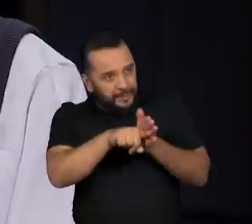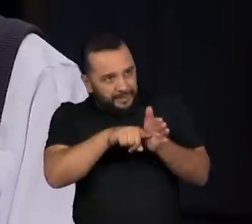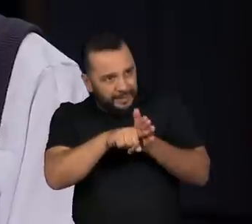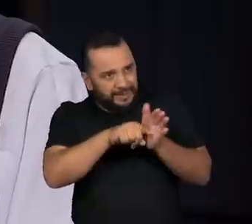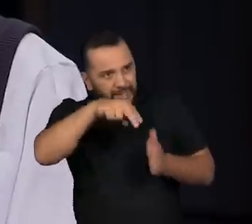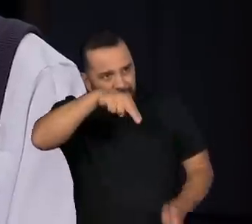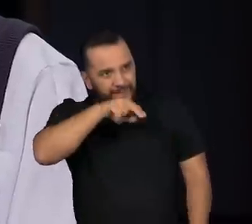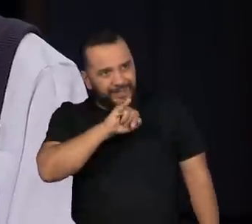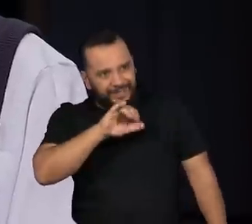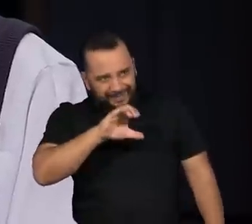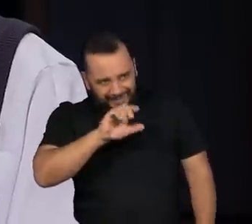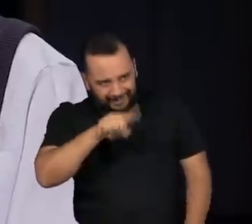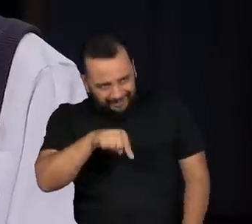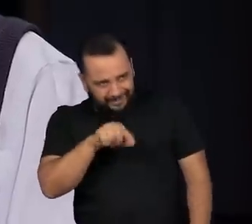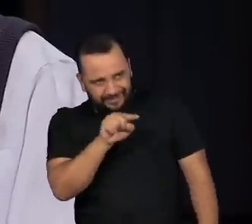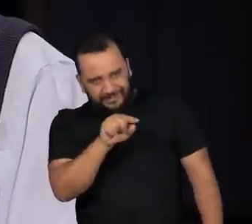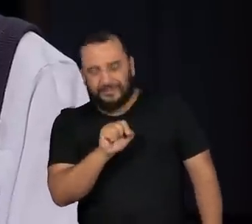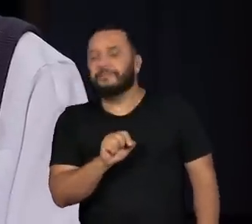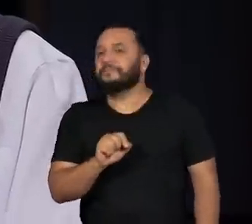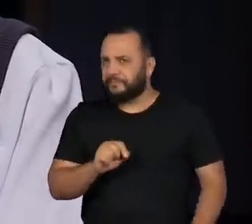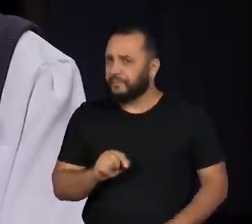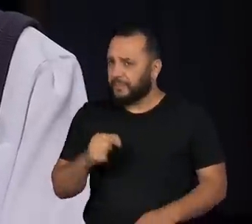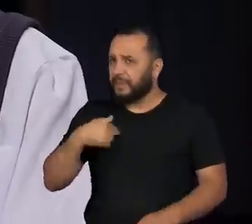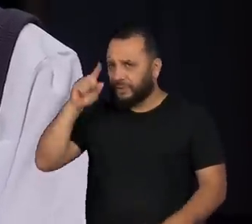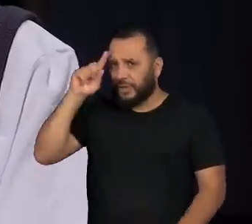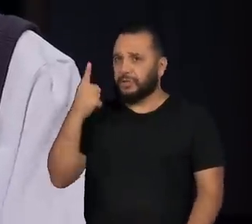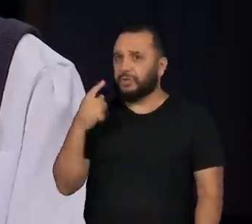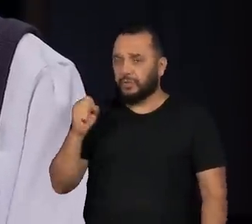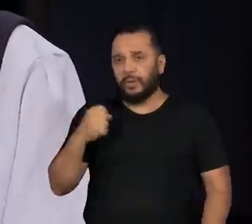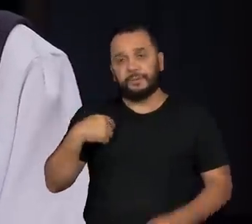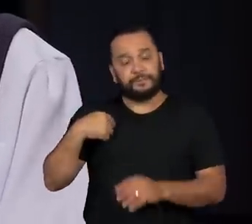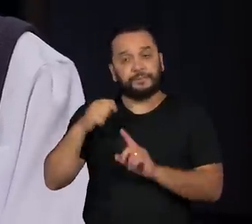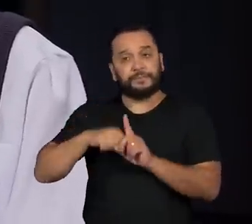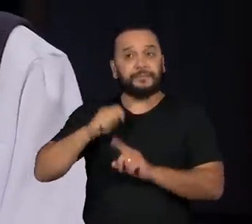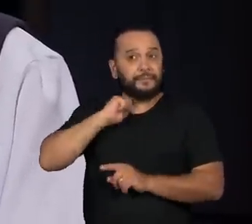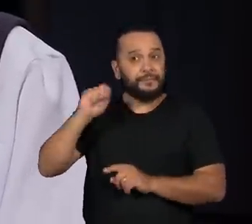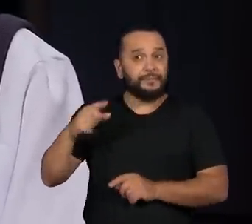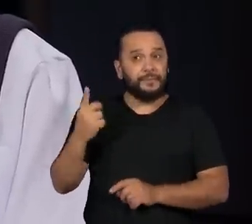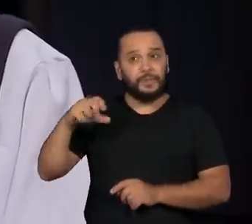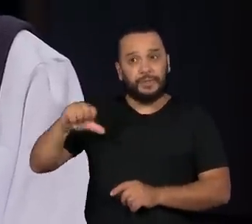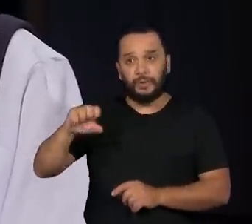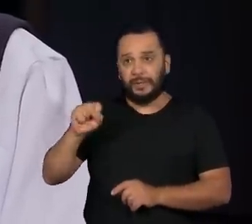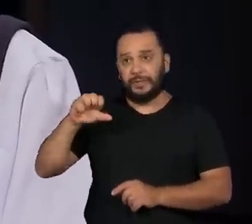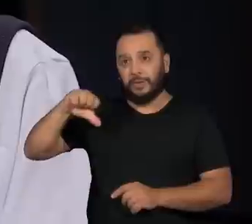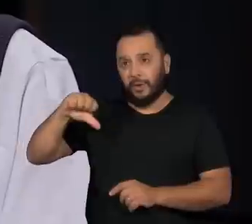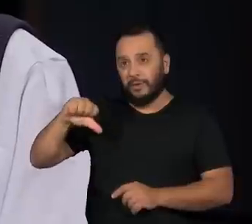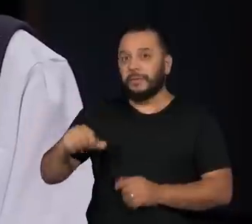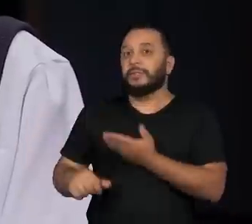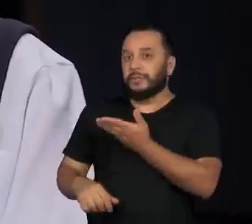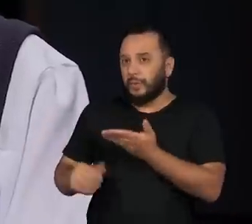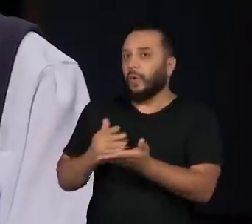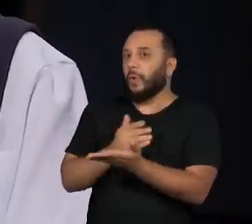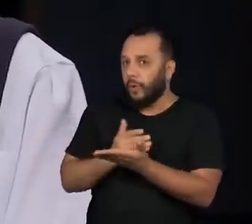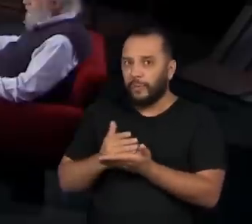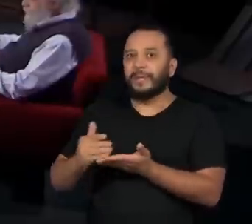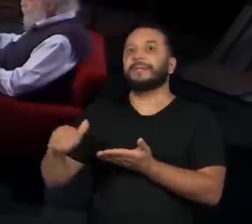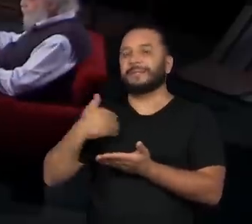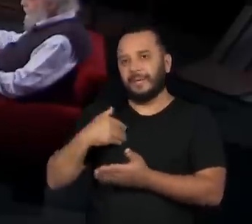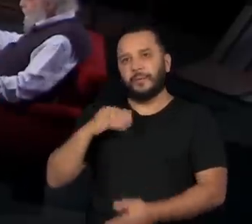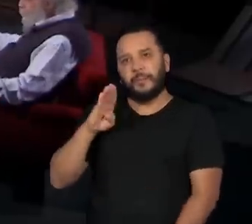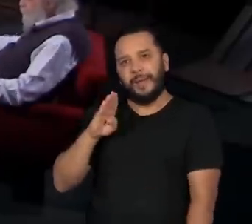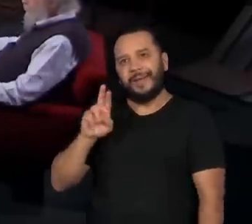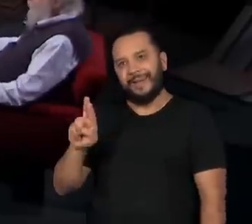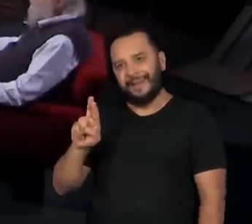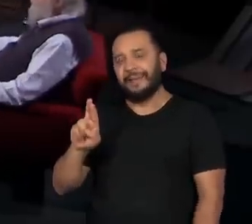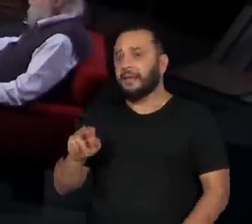então foi em 18 de abril de 89 que nós conseguimos a delegação do BR claro